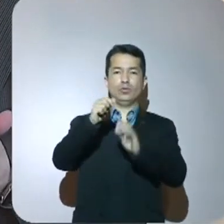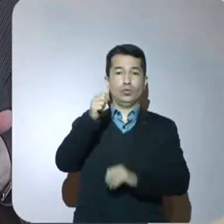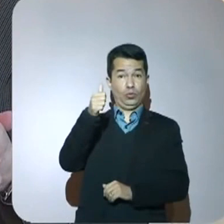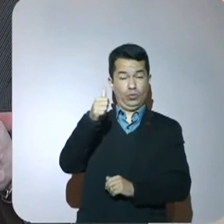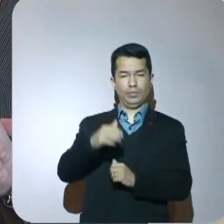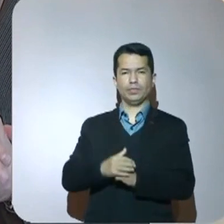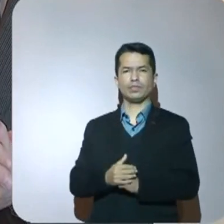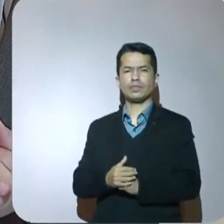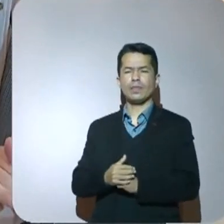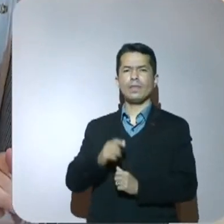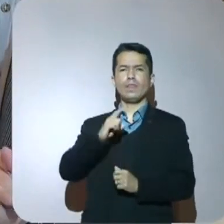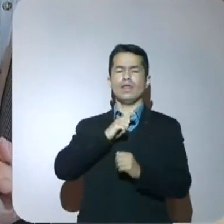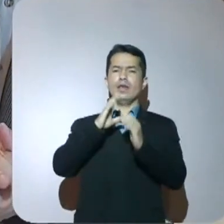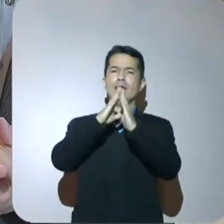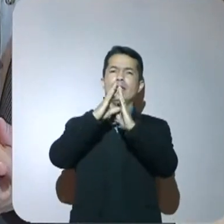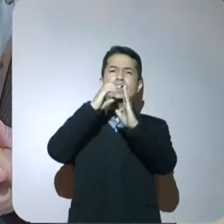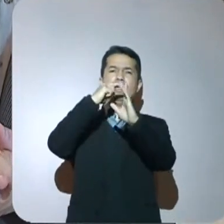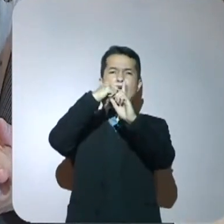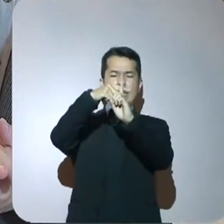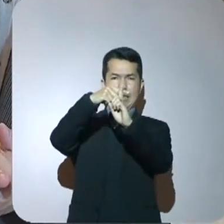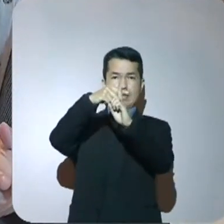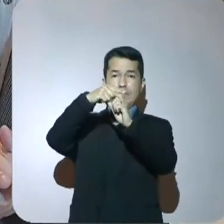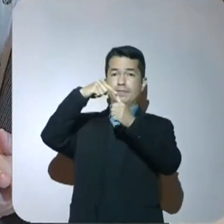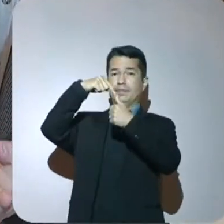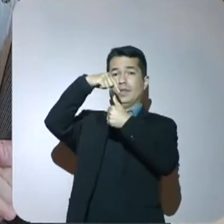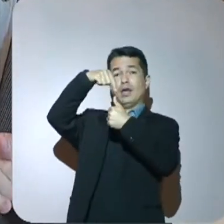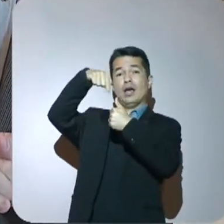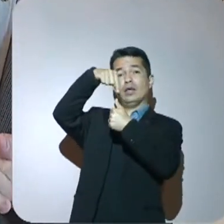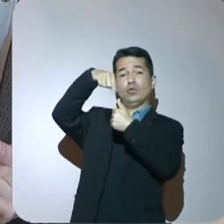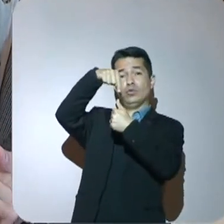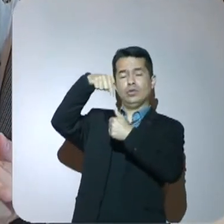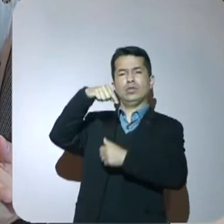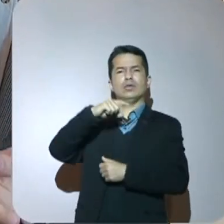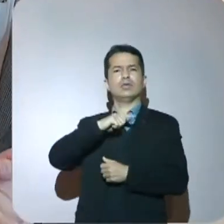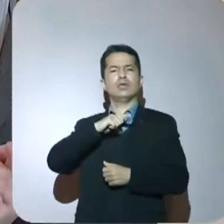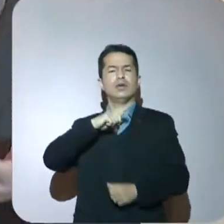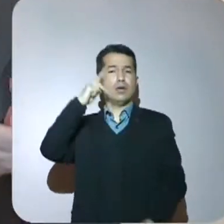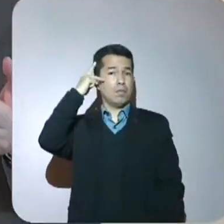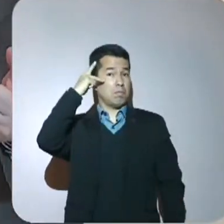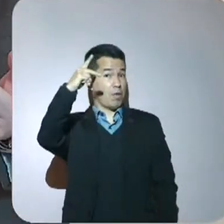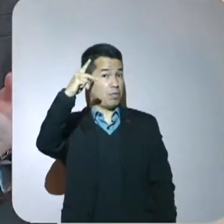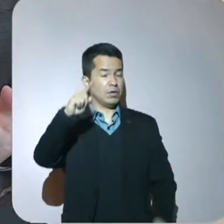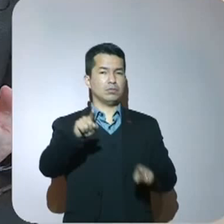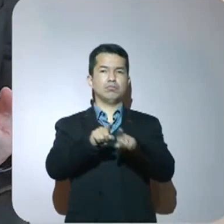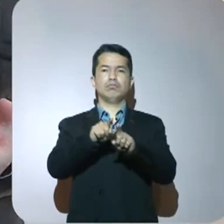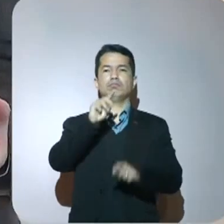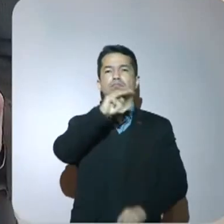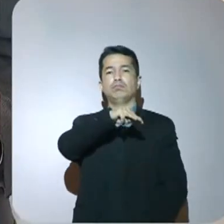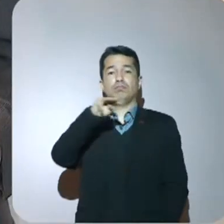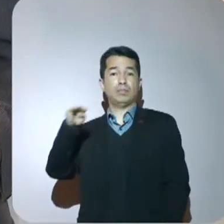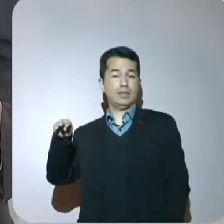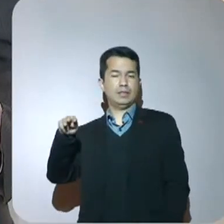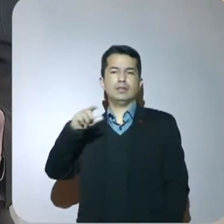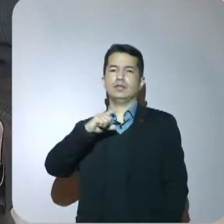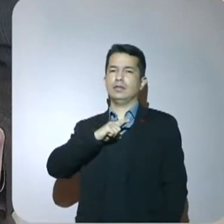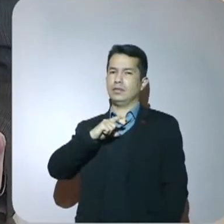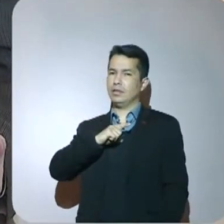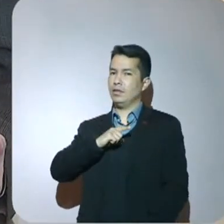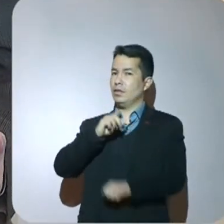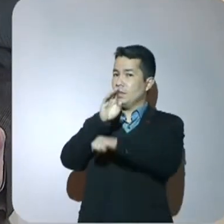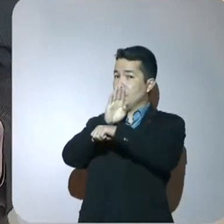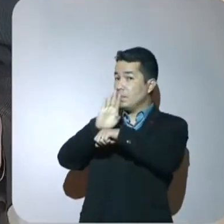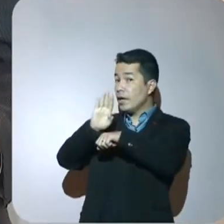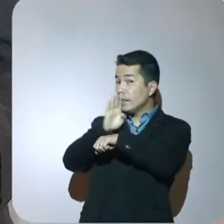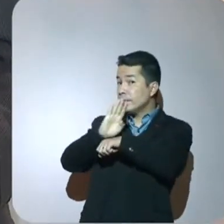Antioquia havia os seguintes profetas e mestres: Barnabé, Simeão